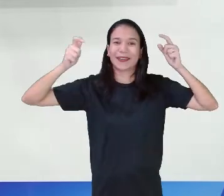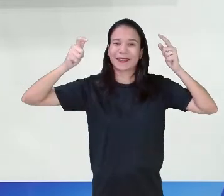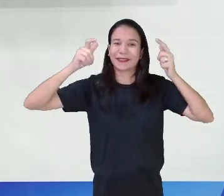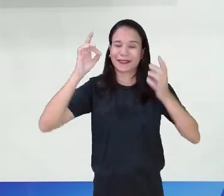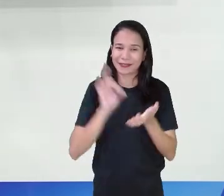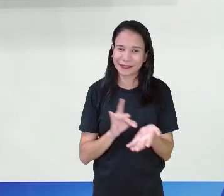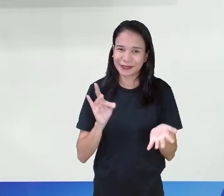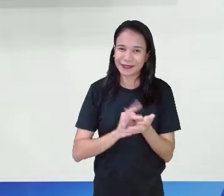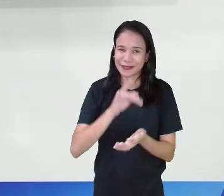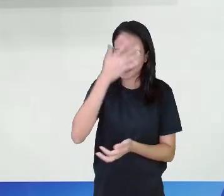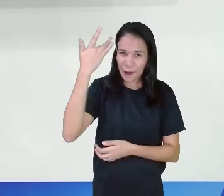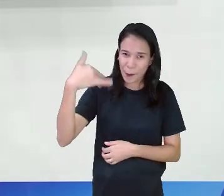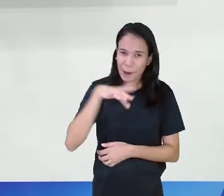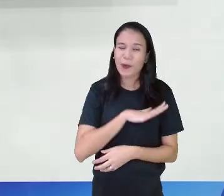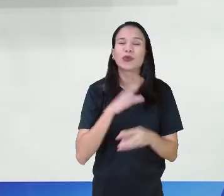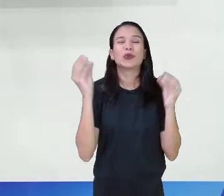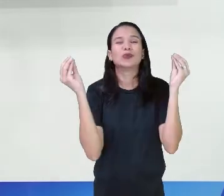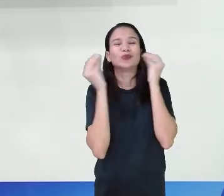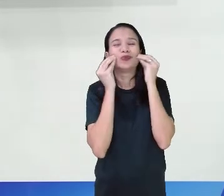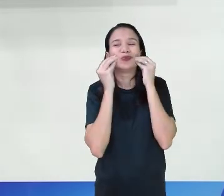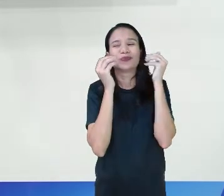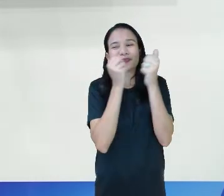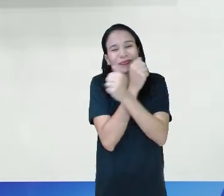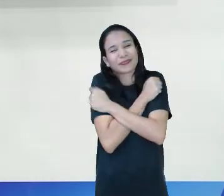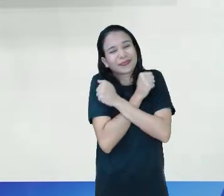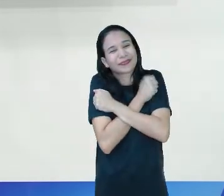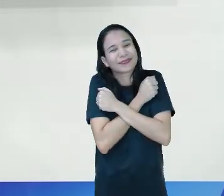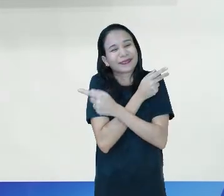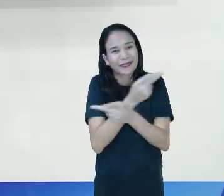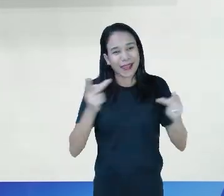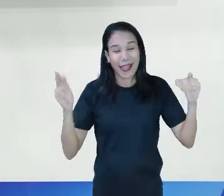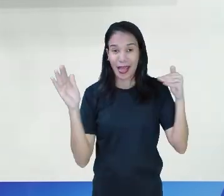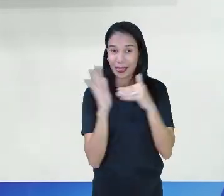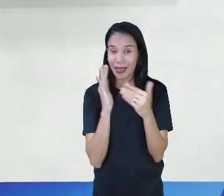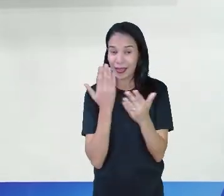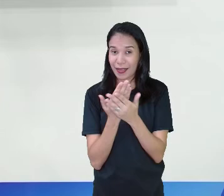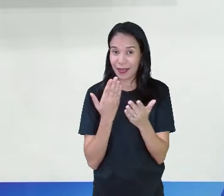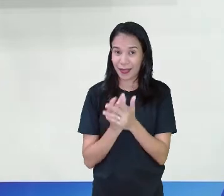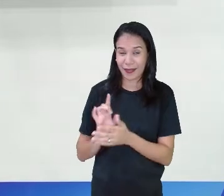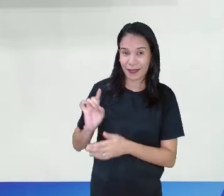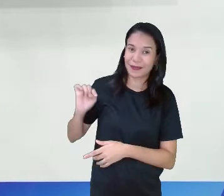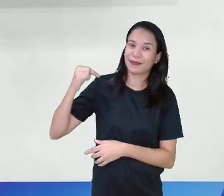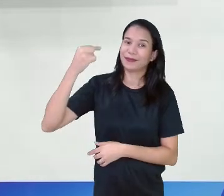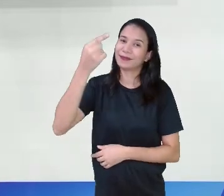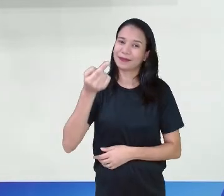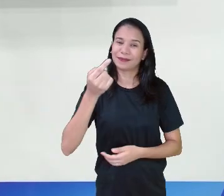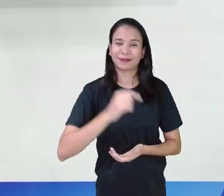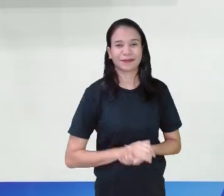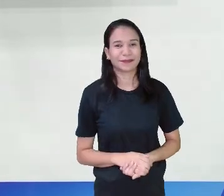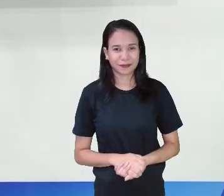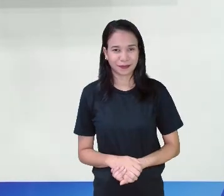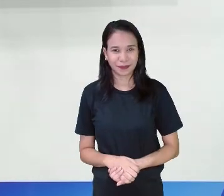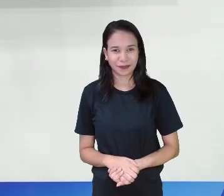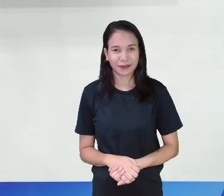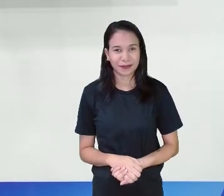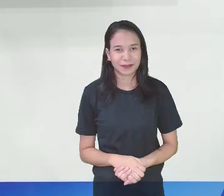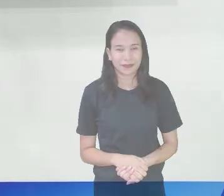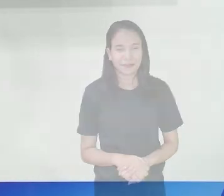acordarem. Então, gente, um grande abraço a todos e até a nossa próxima aula.